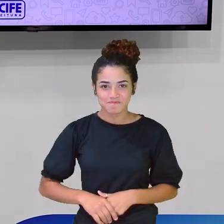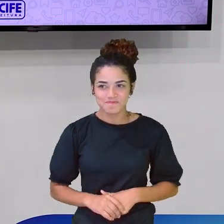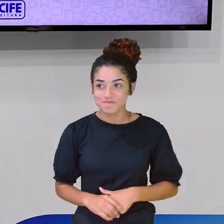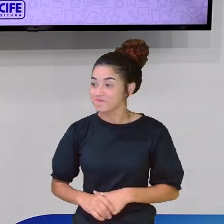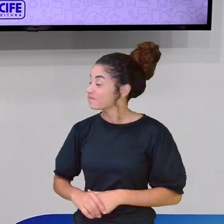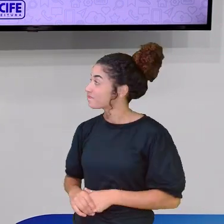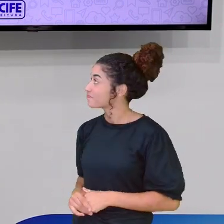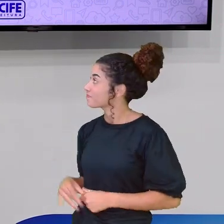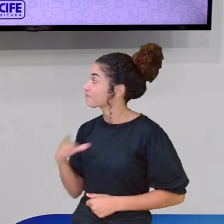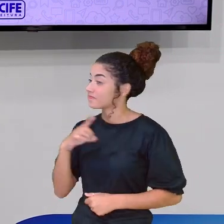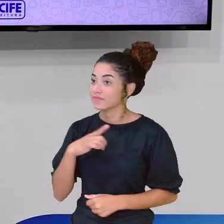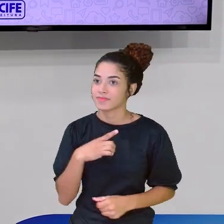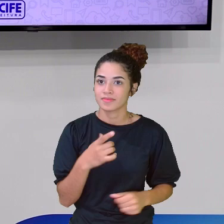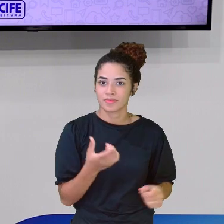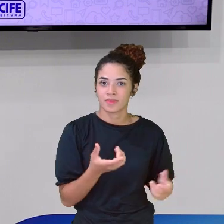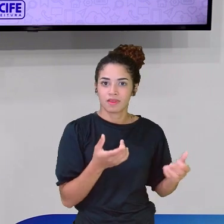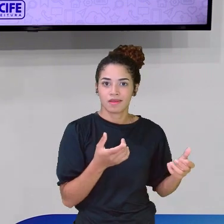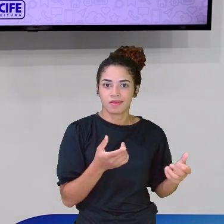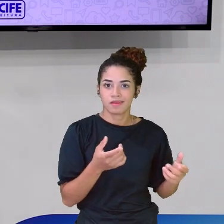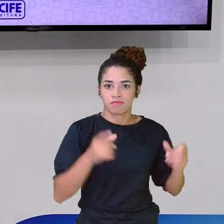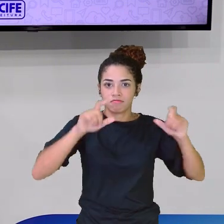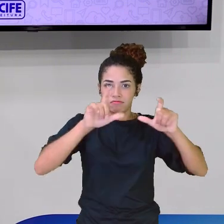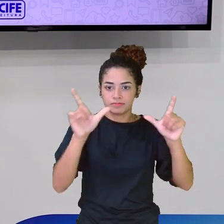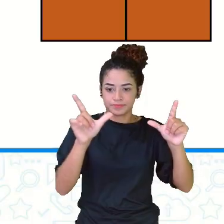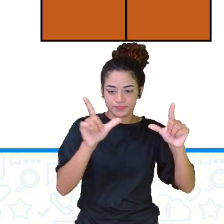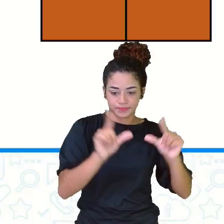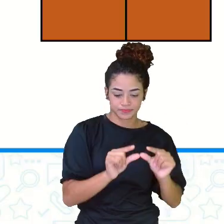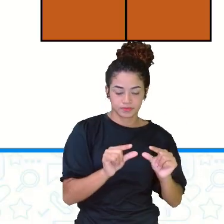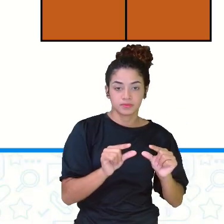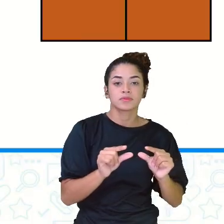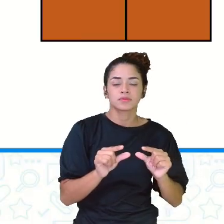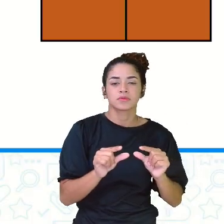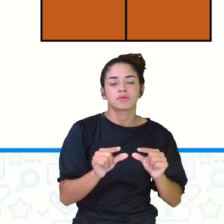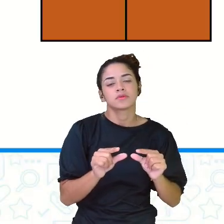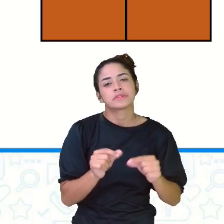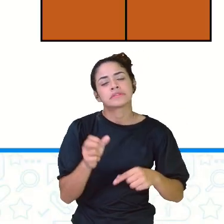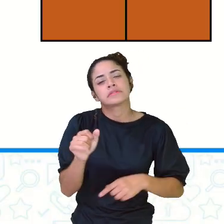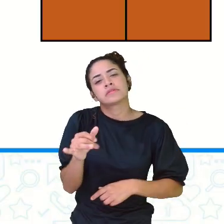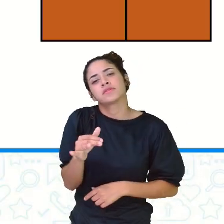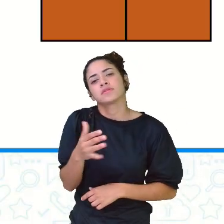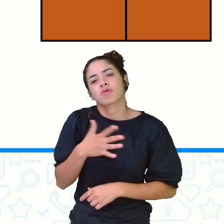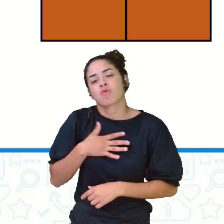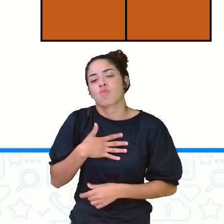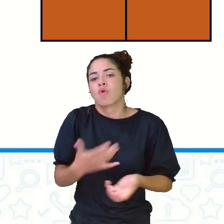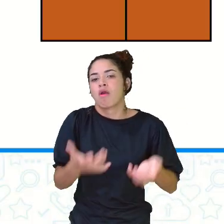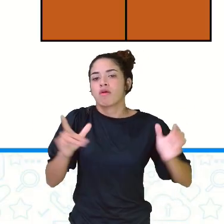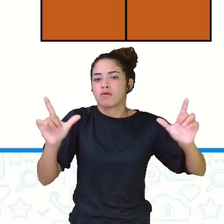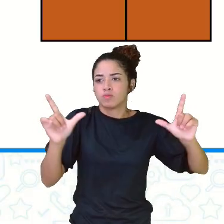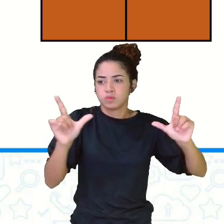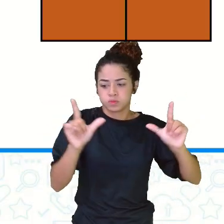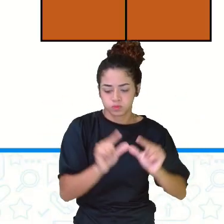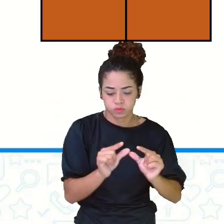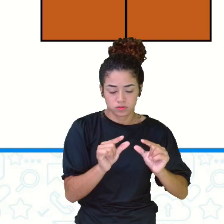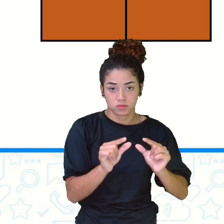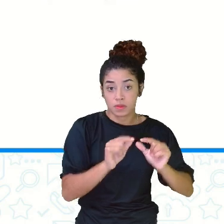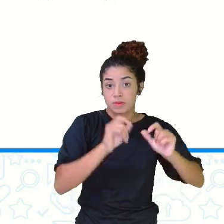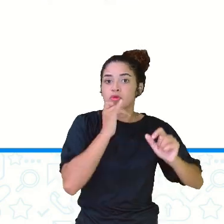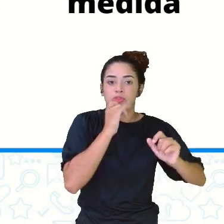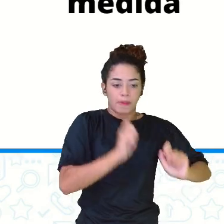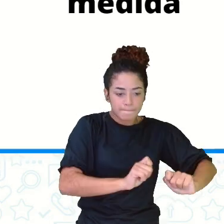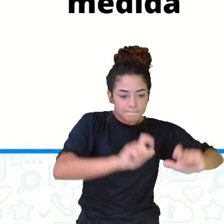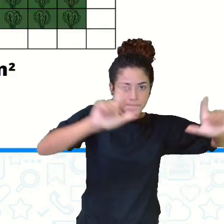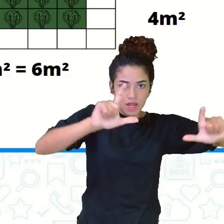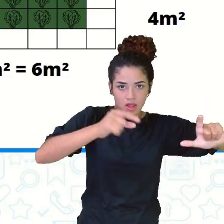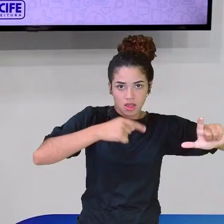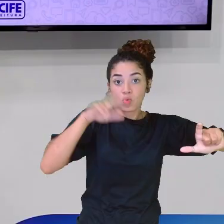eu tenho a minha redução. Se eu, na minha ampliação, eu fiz uma multiplicação,